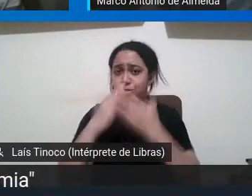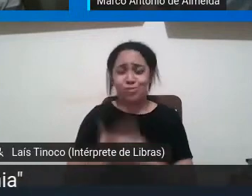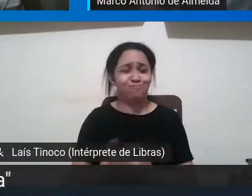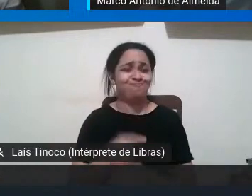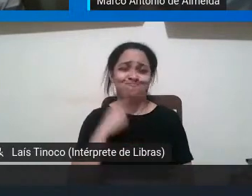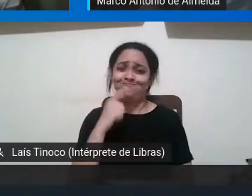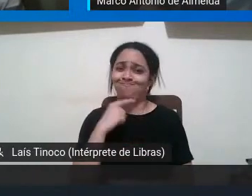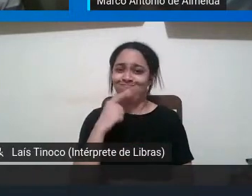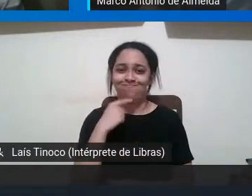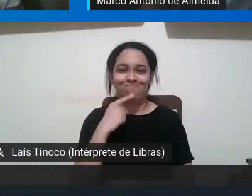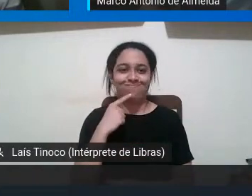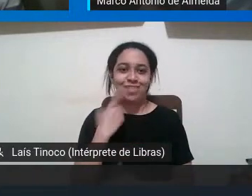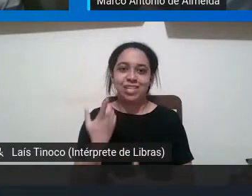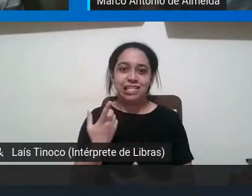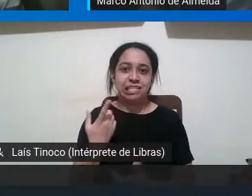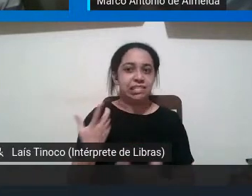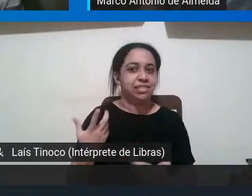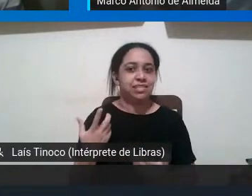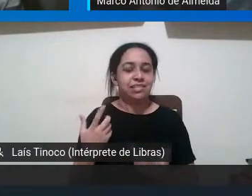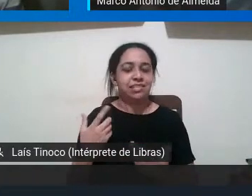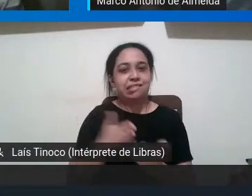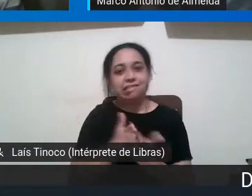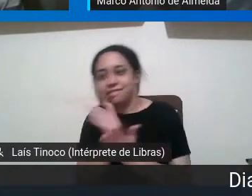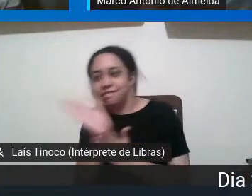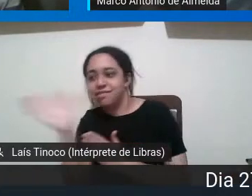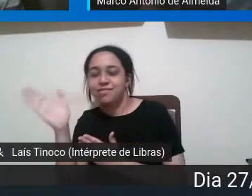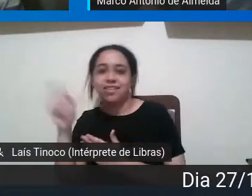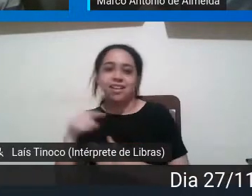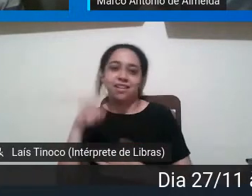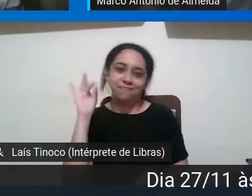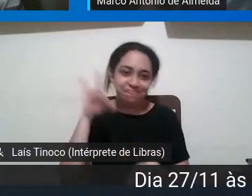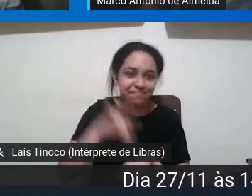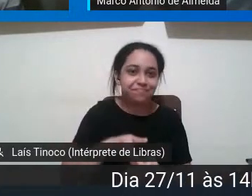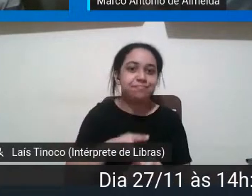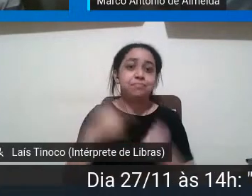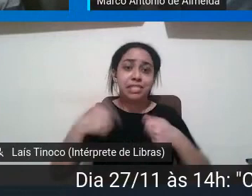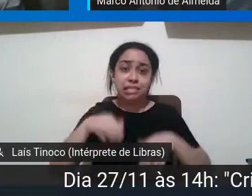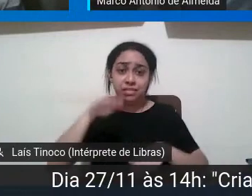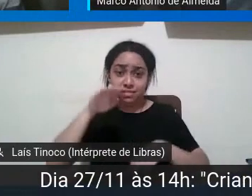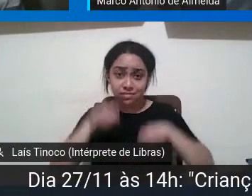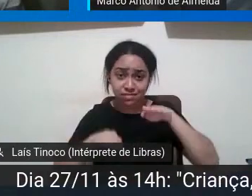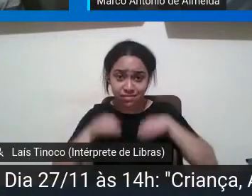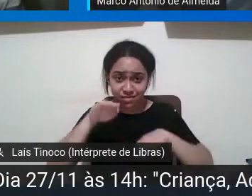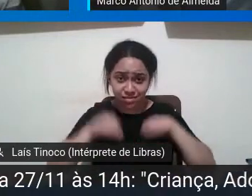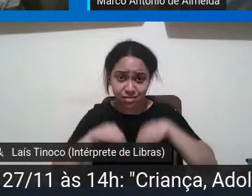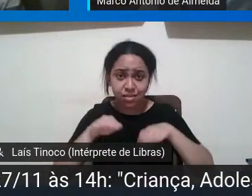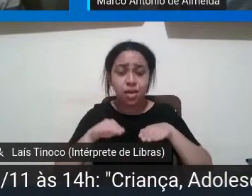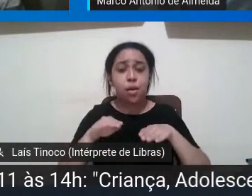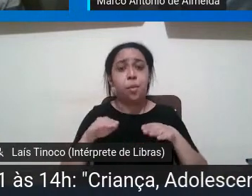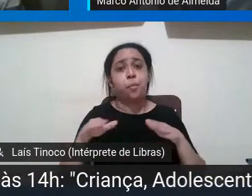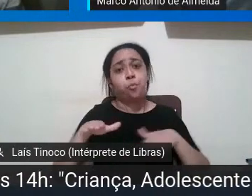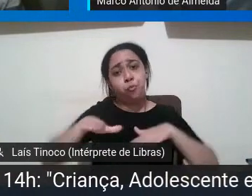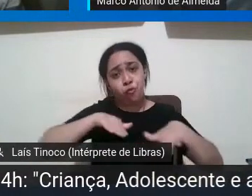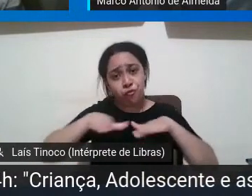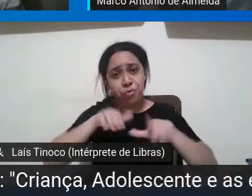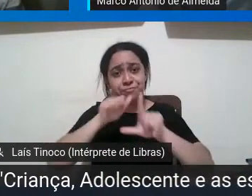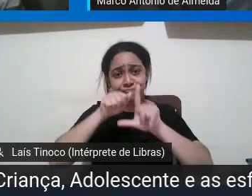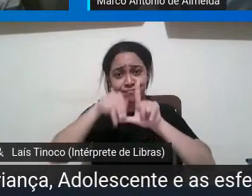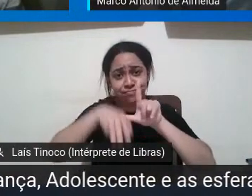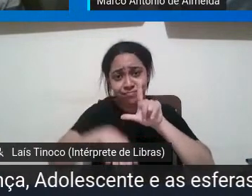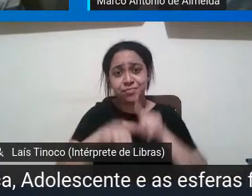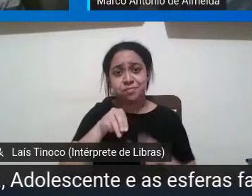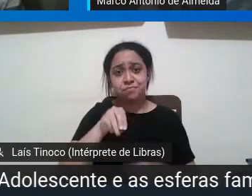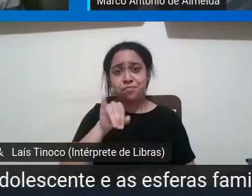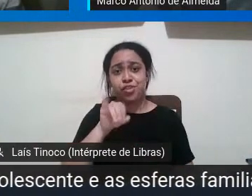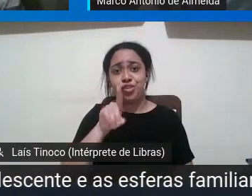dessa realidade nós precisamos então equilibrar esse movimento midiático dentro da área da